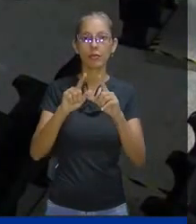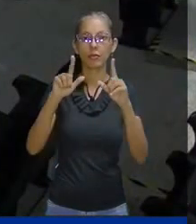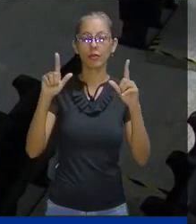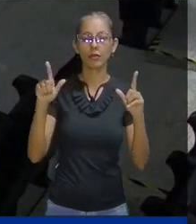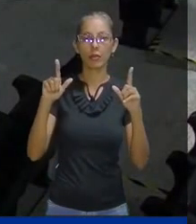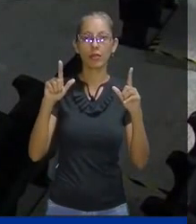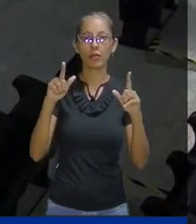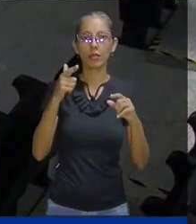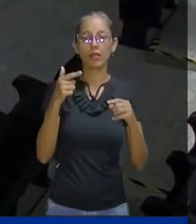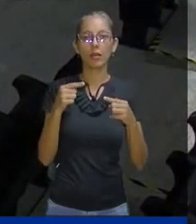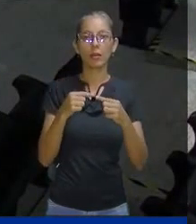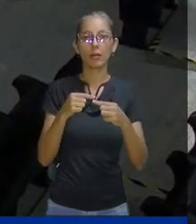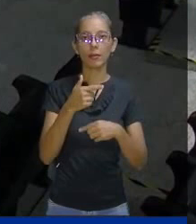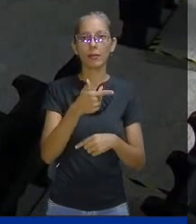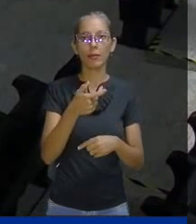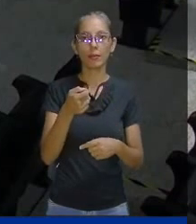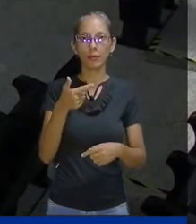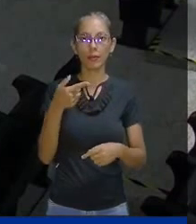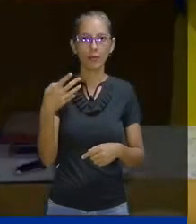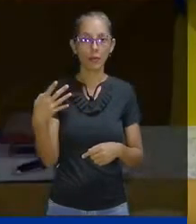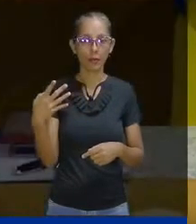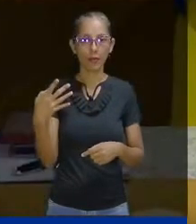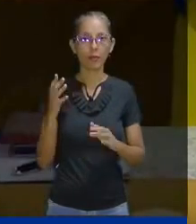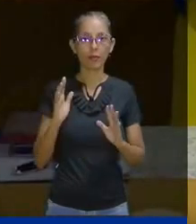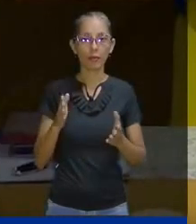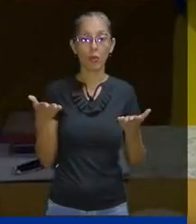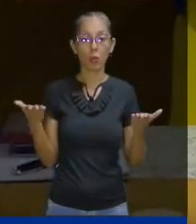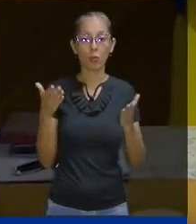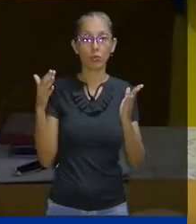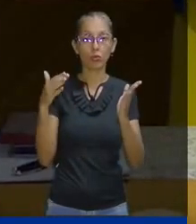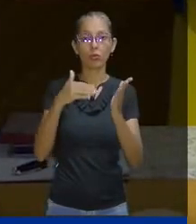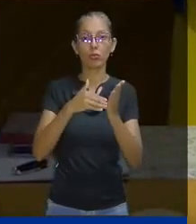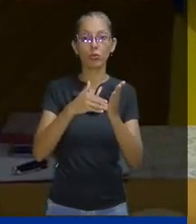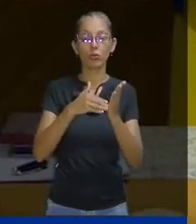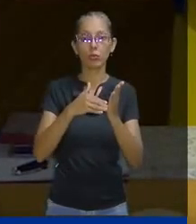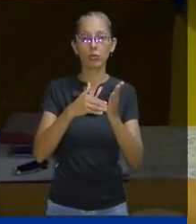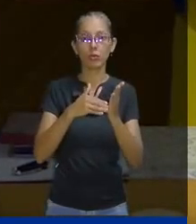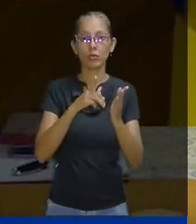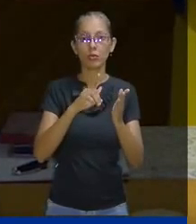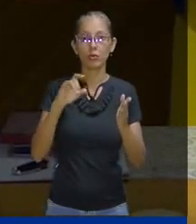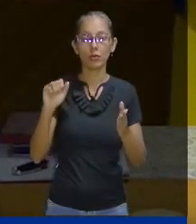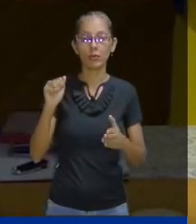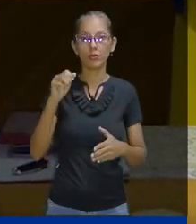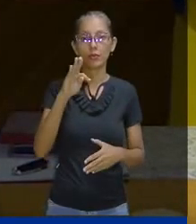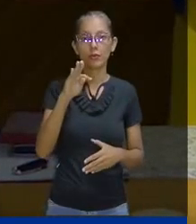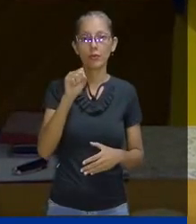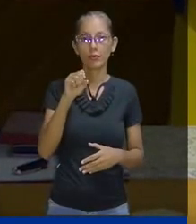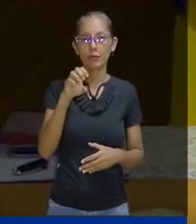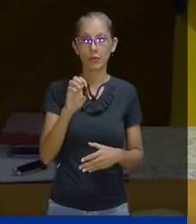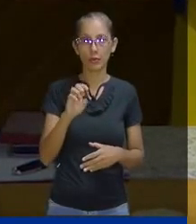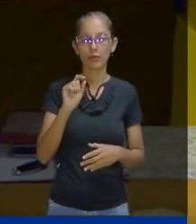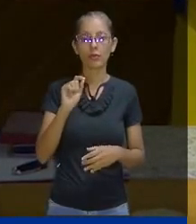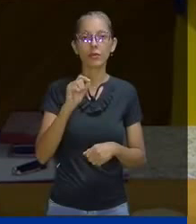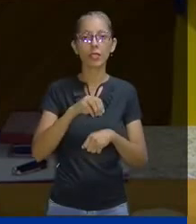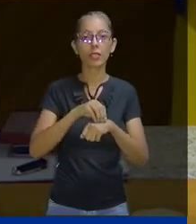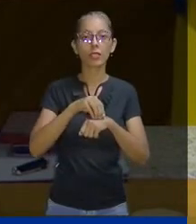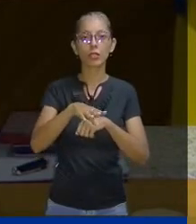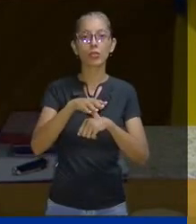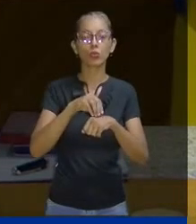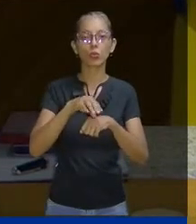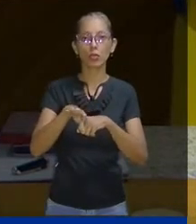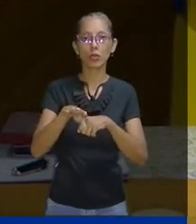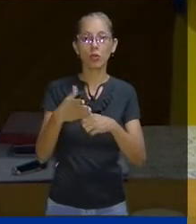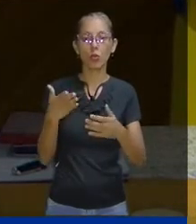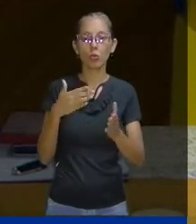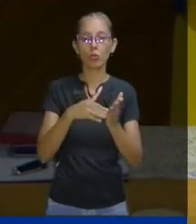para 2024, tá certo? E hoje é a data limite para o TSE expedir essas instruções que tanto esperávamos.